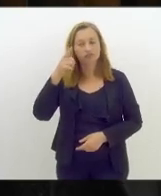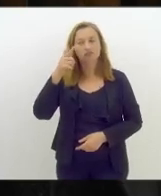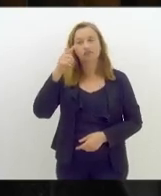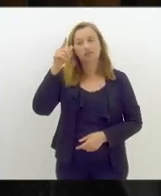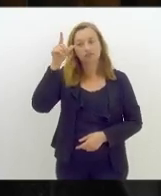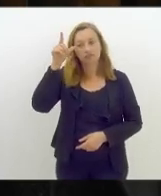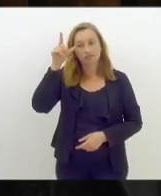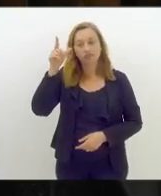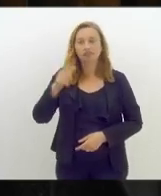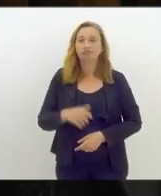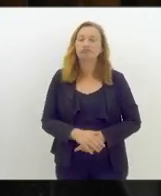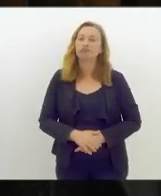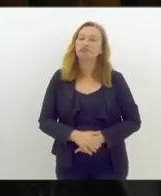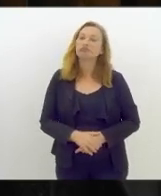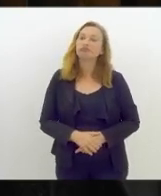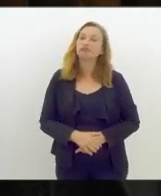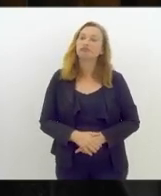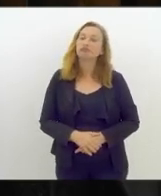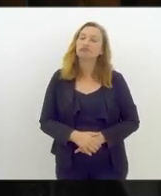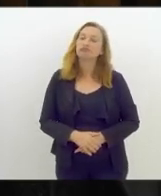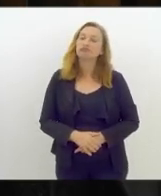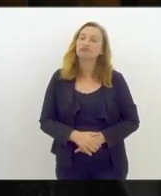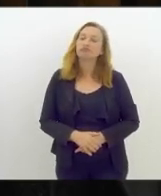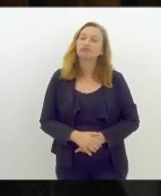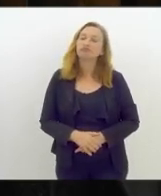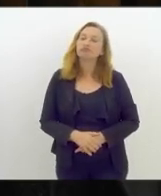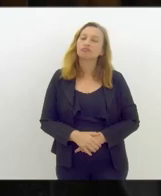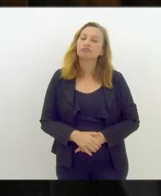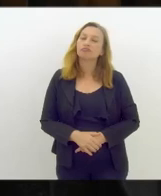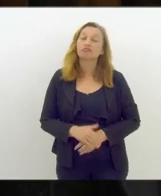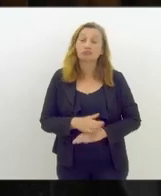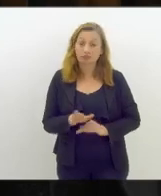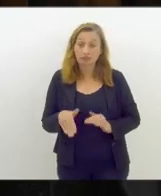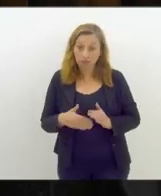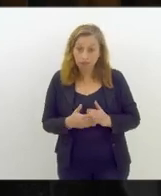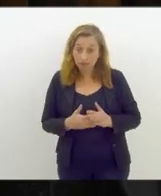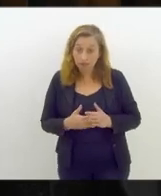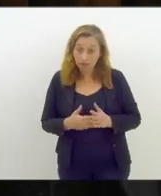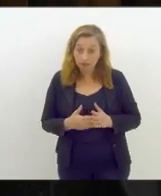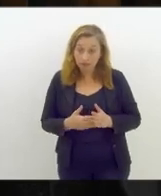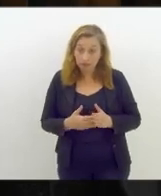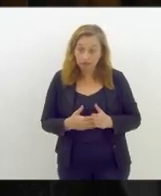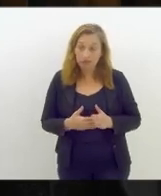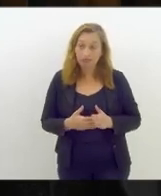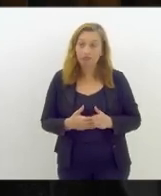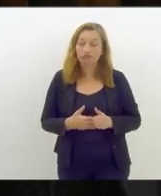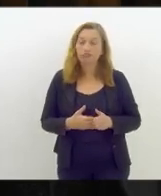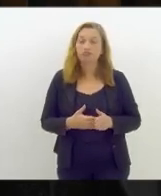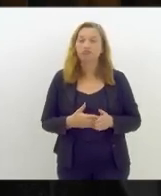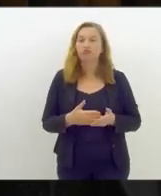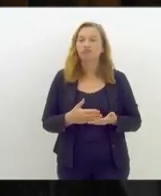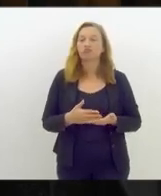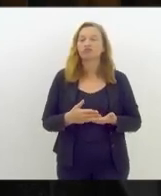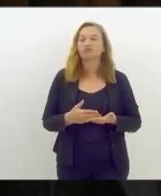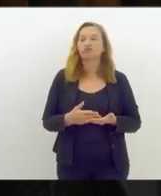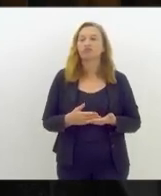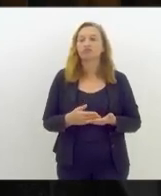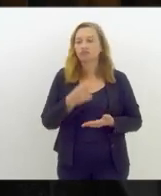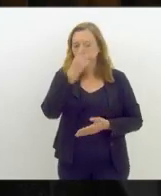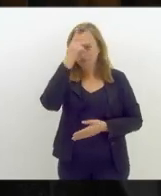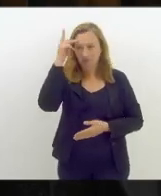de expressiva votação, agradecer a todos eleitores que